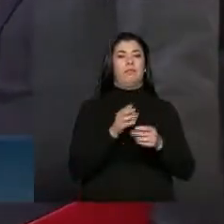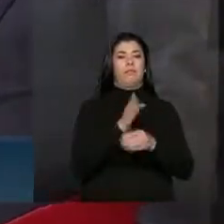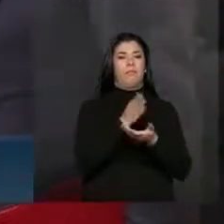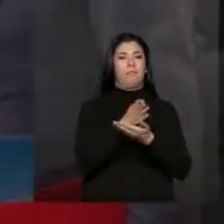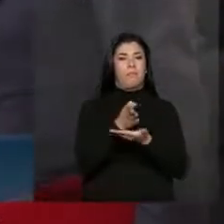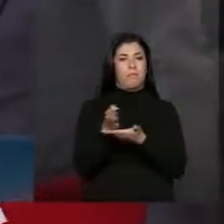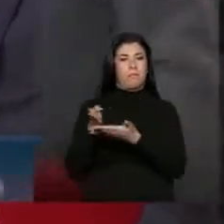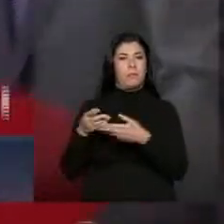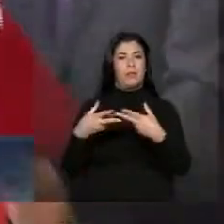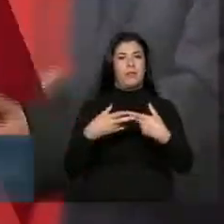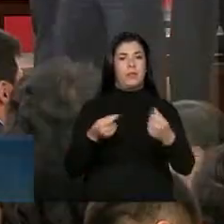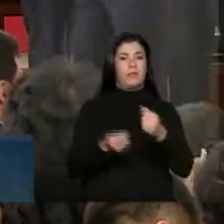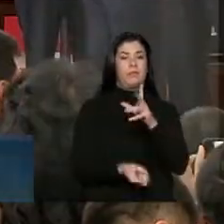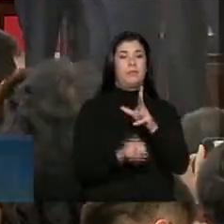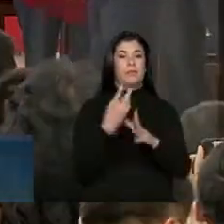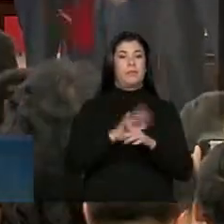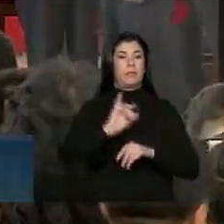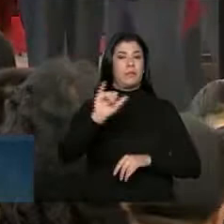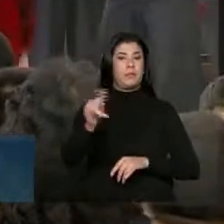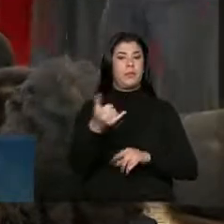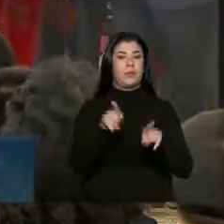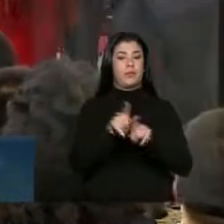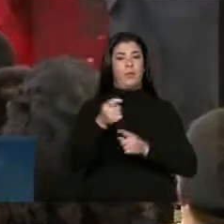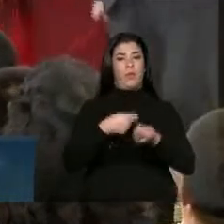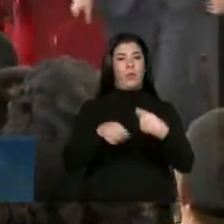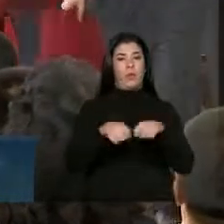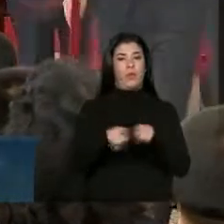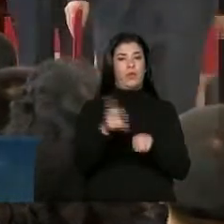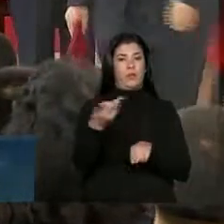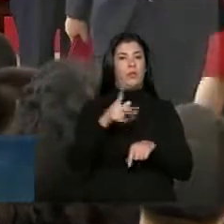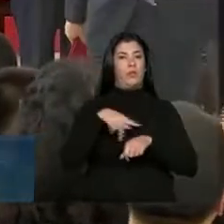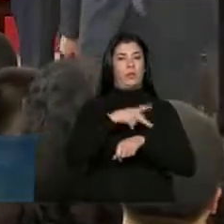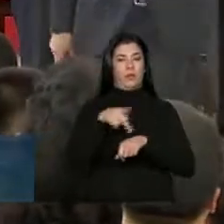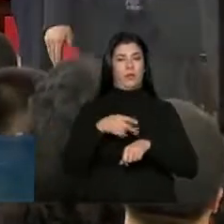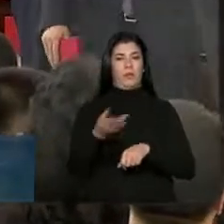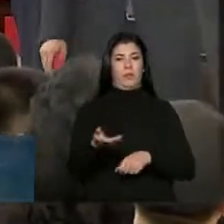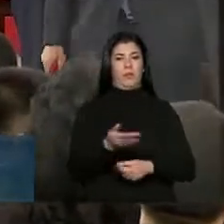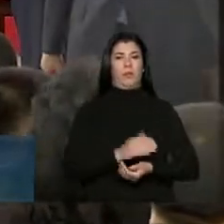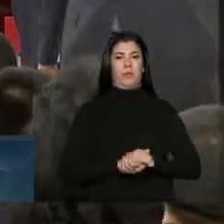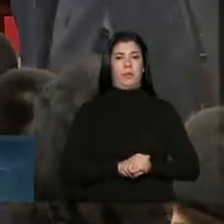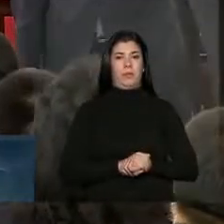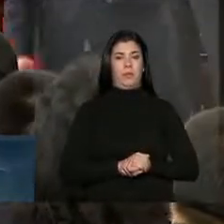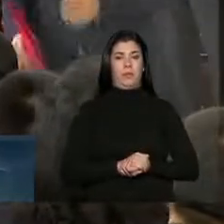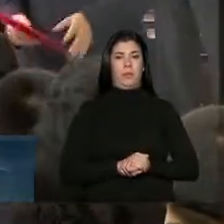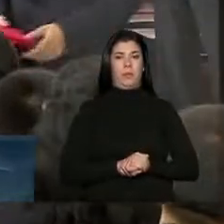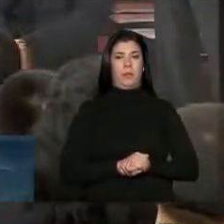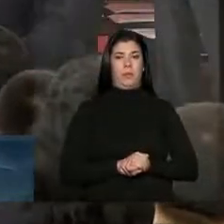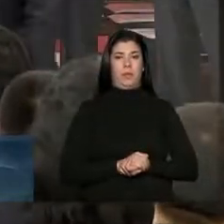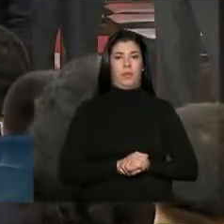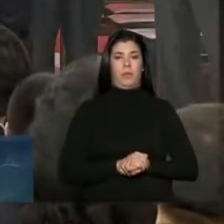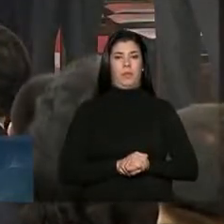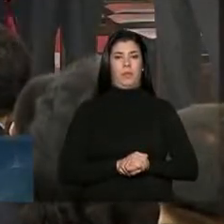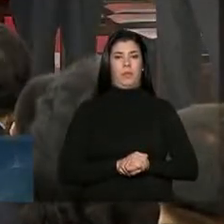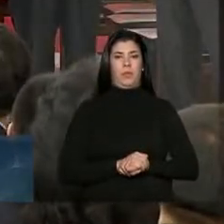investimentos e criação de oportunidades de negócios entre os dois países.